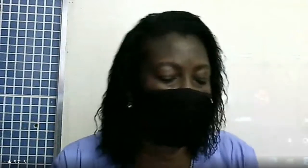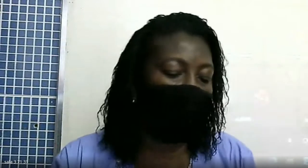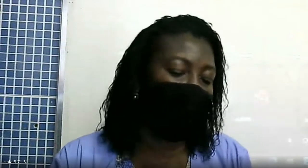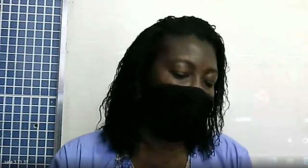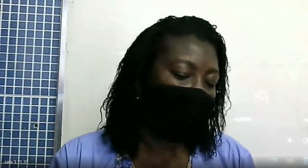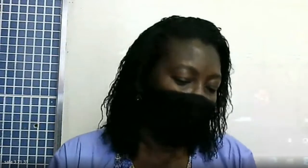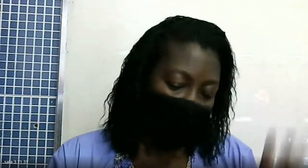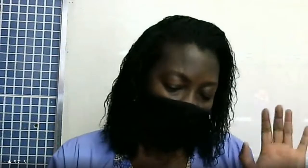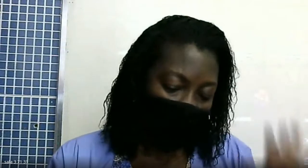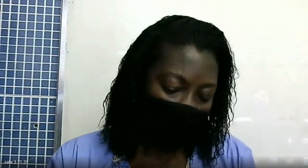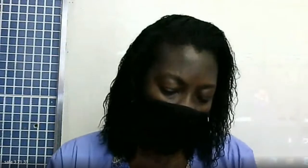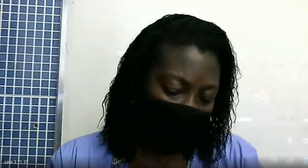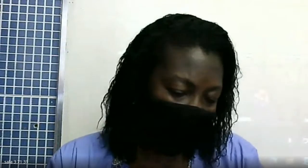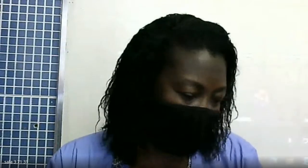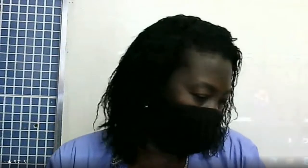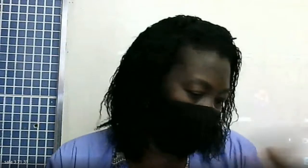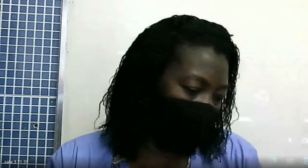parede, né?